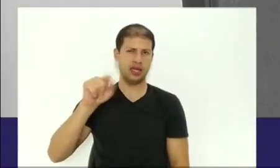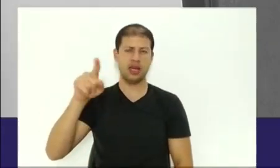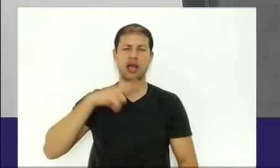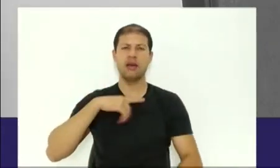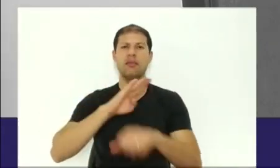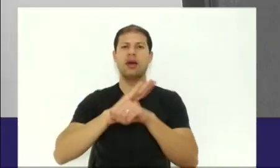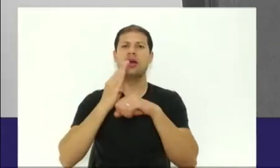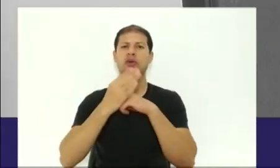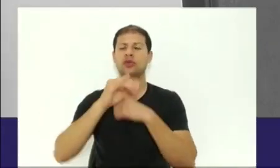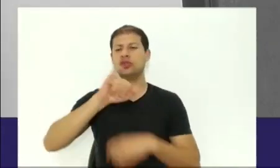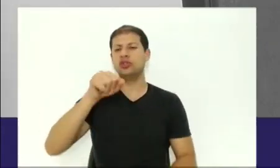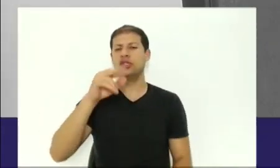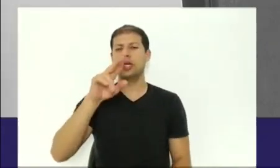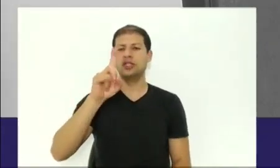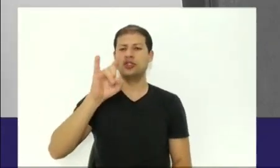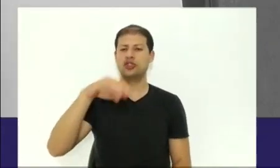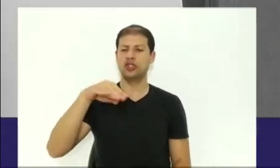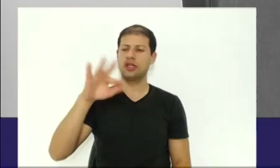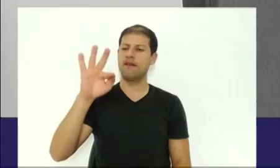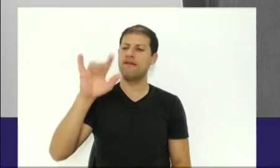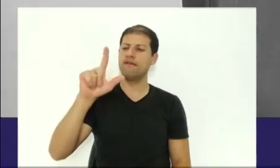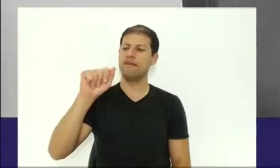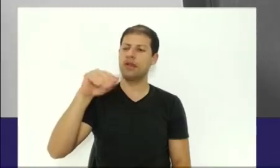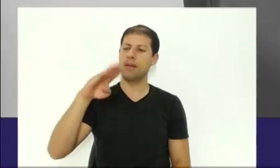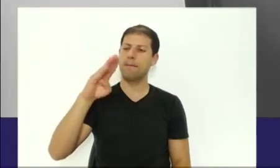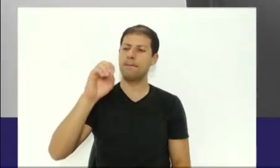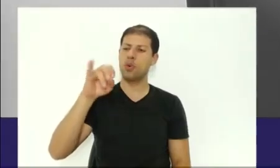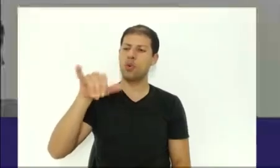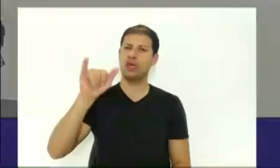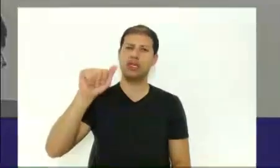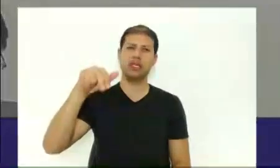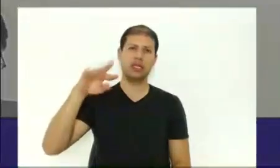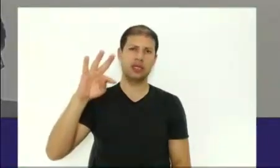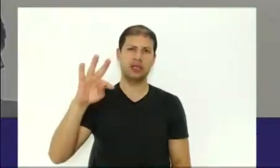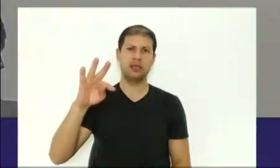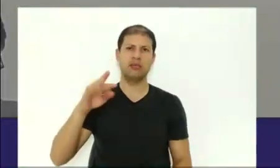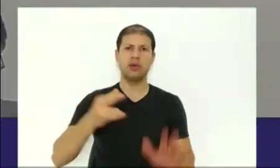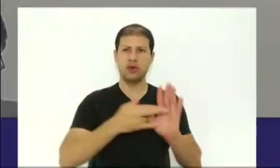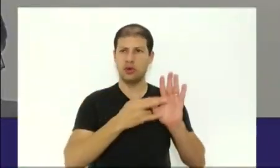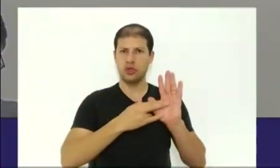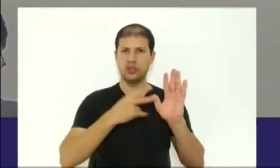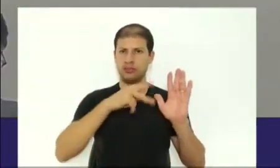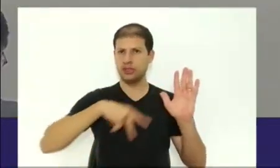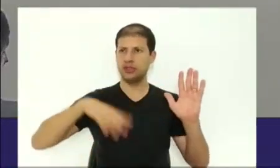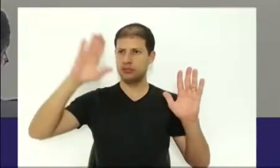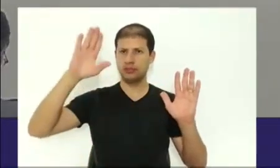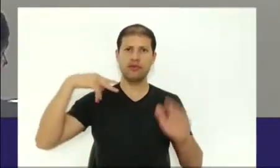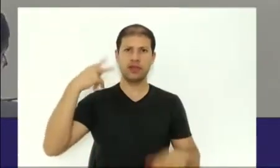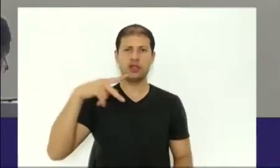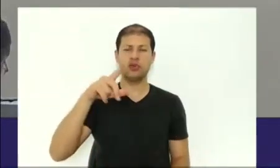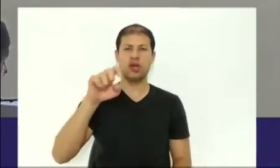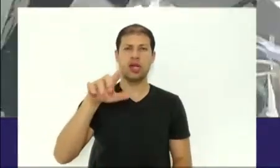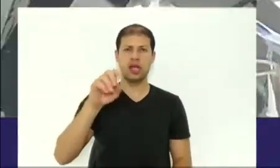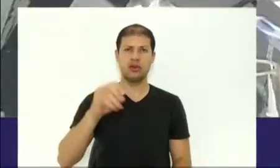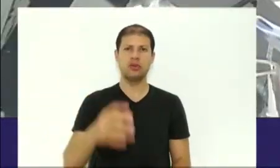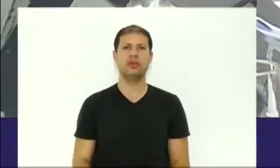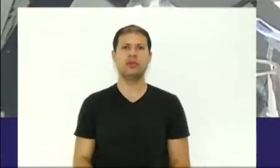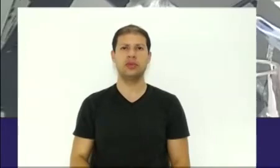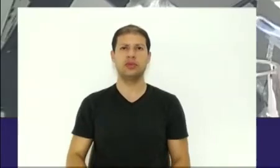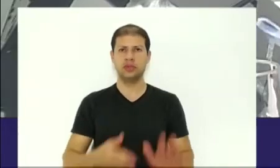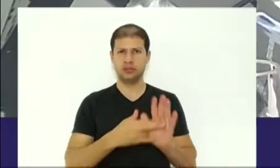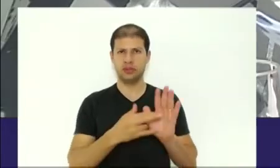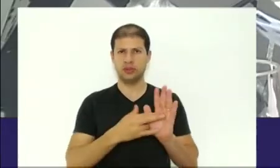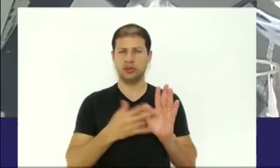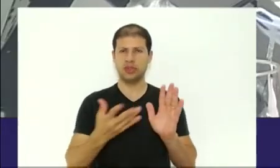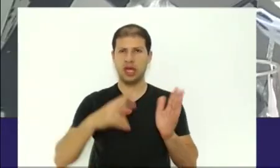Pinheiros. Questão de ordem, senhor presidente. Tem a palavra pela ordem, vereador Lelo Pagani. Se for regimental, gostaria que fosse